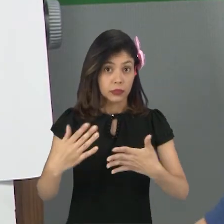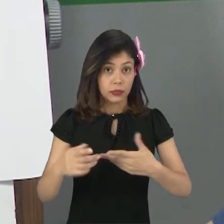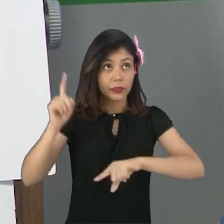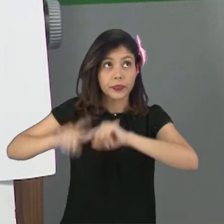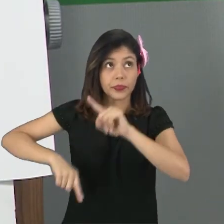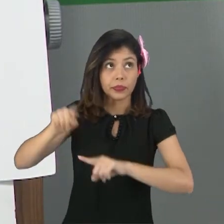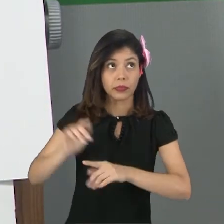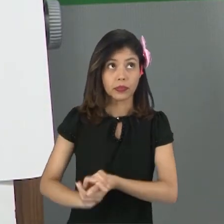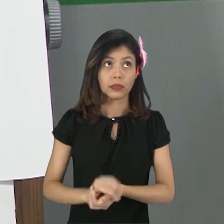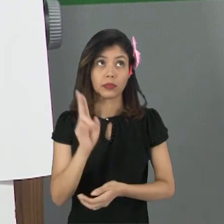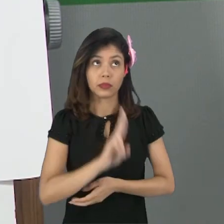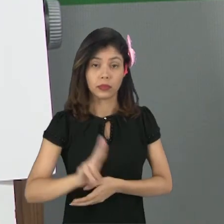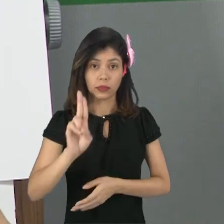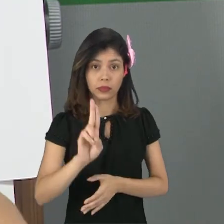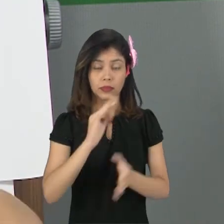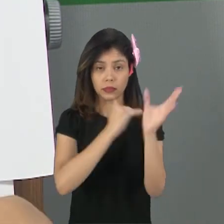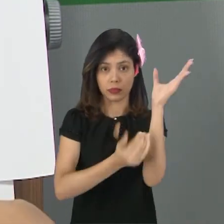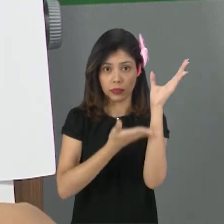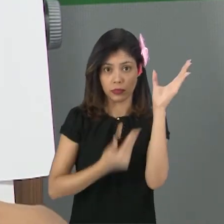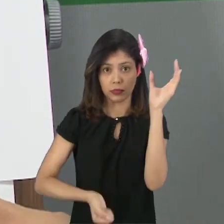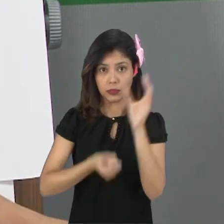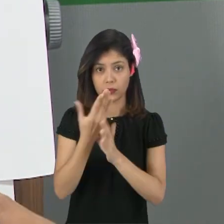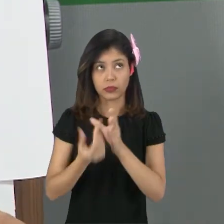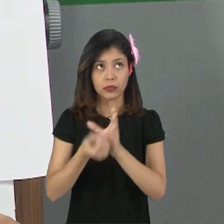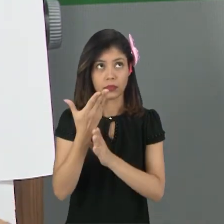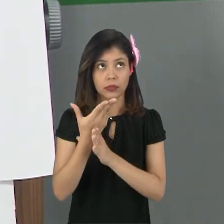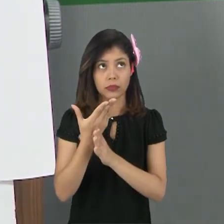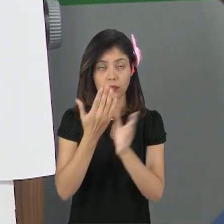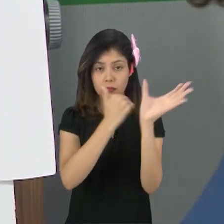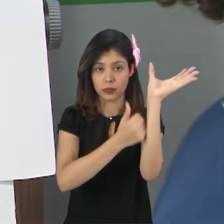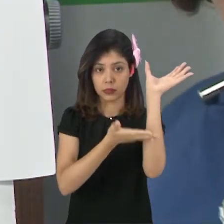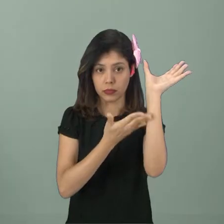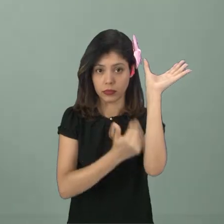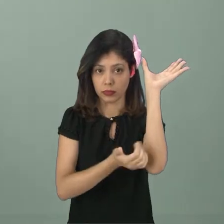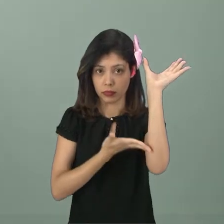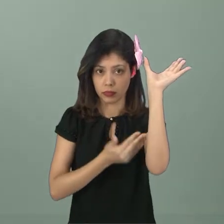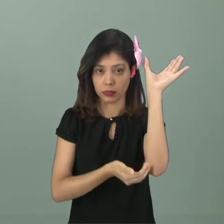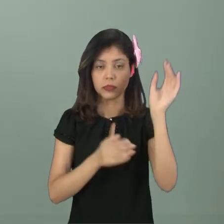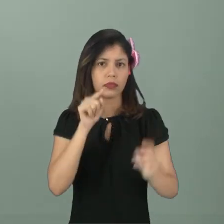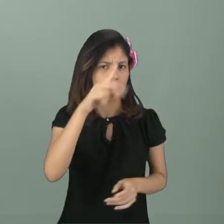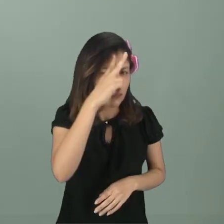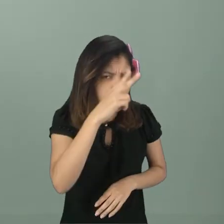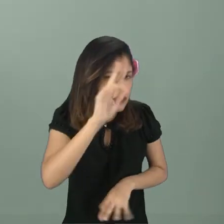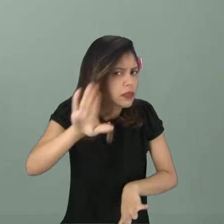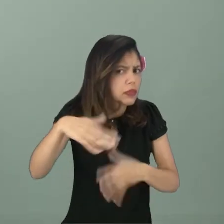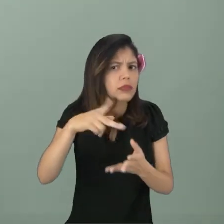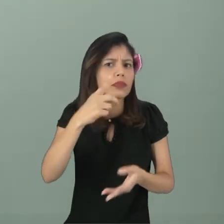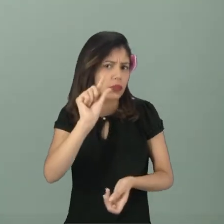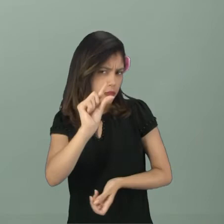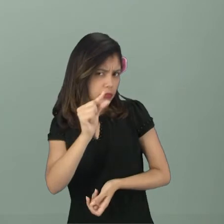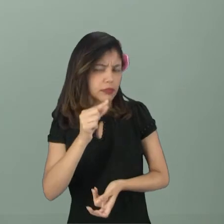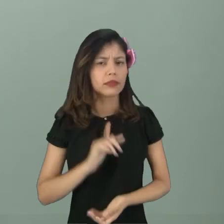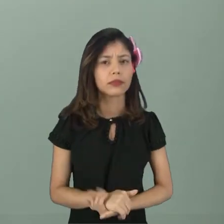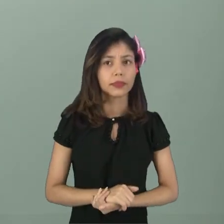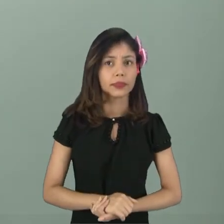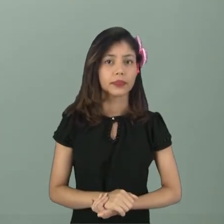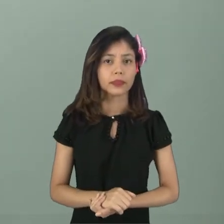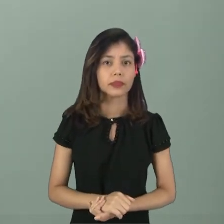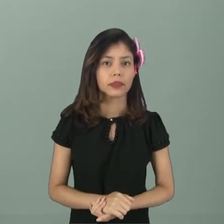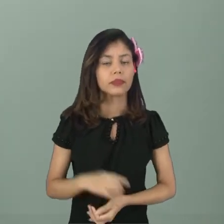Qual a matéria-prima da borracha produzida nos seringais? Vocês se lembram que eu falei agora há pouco?